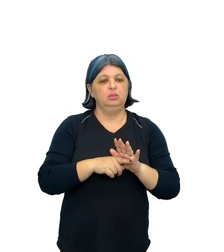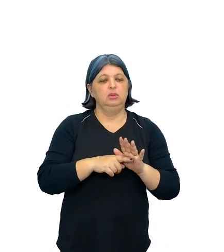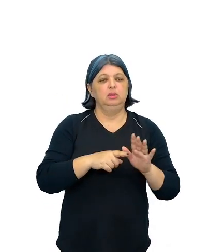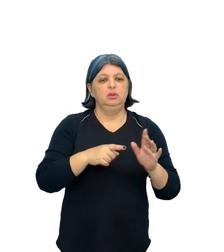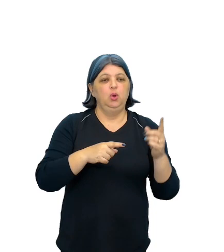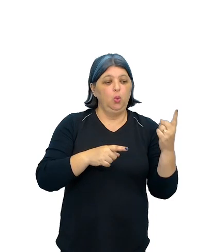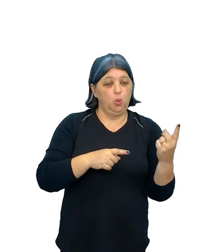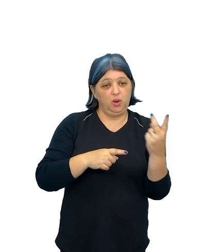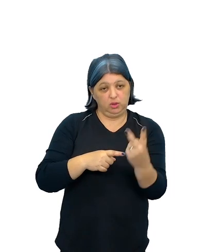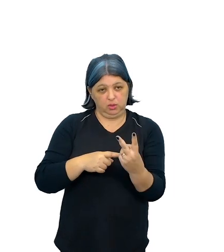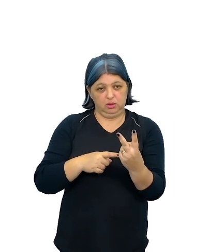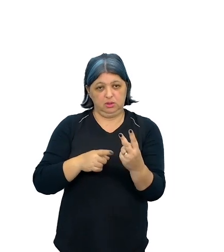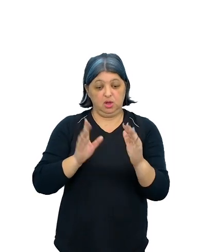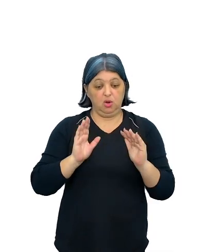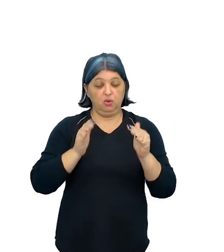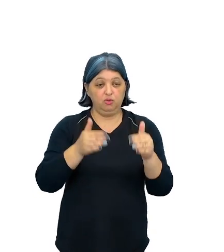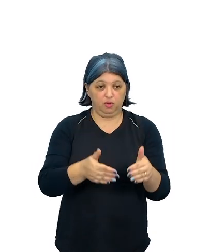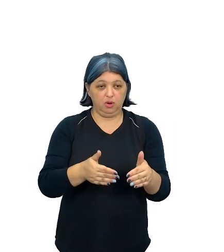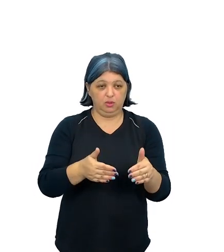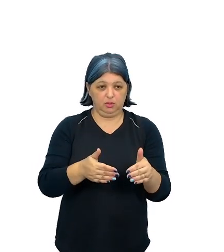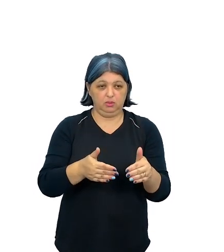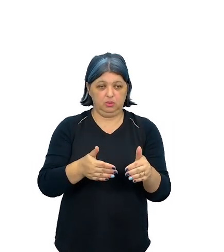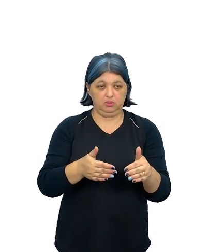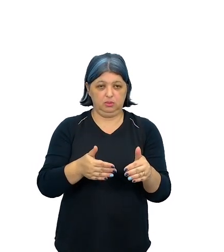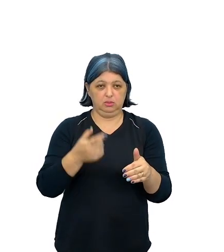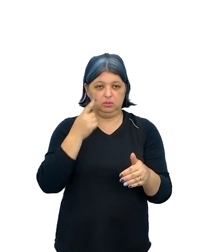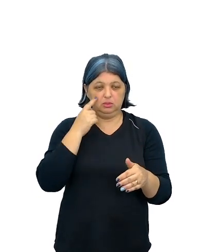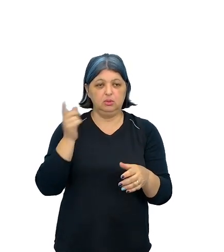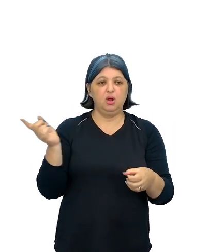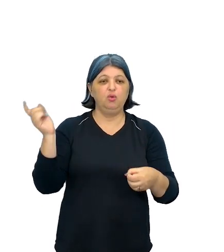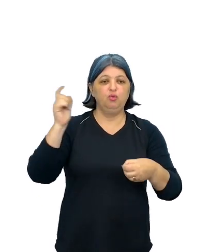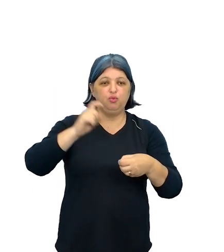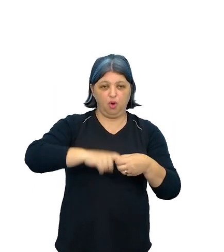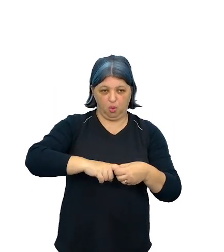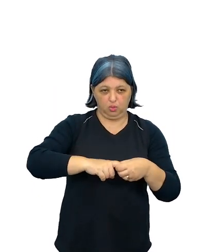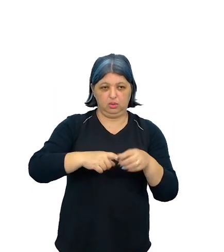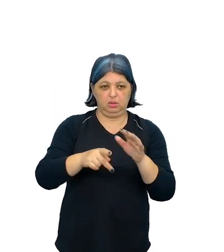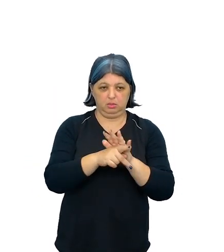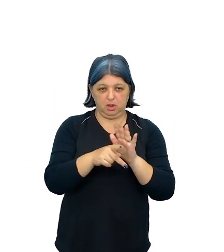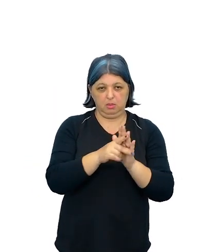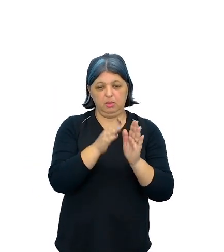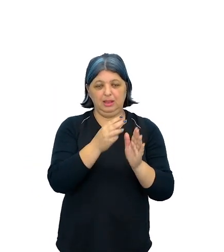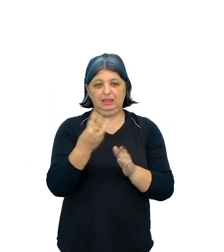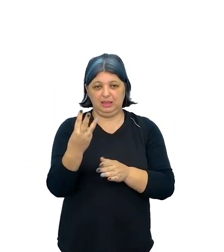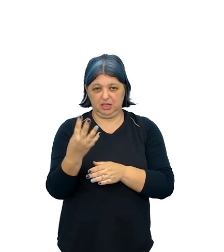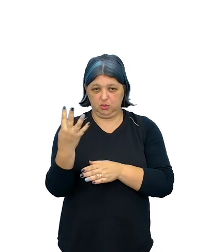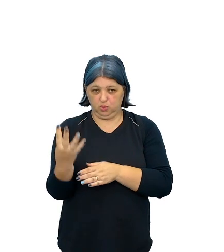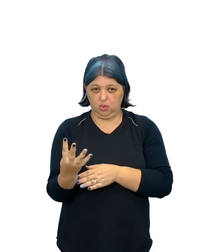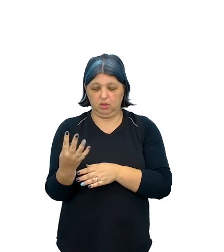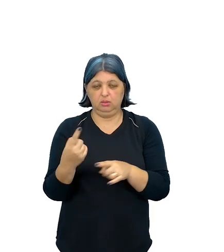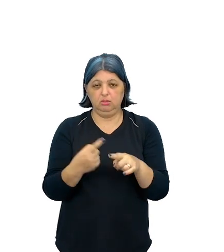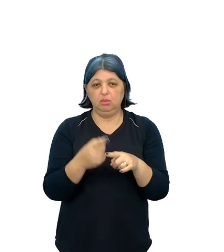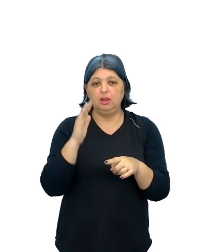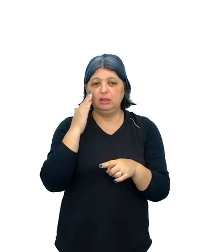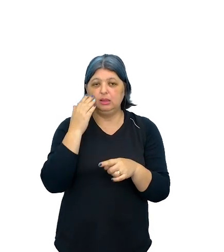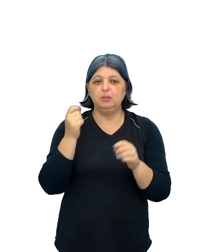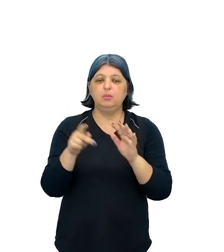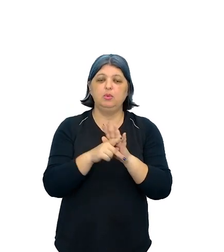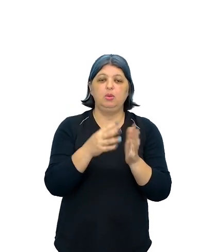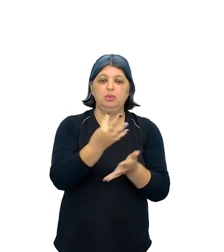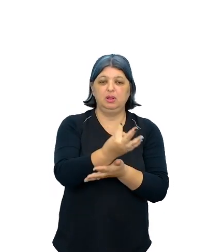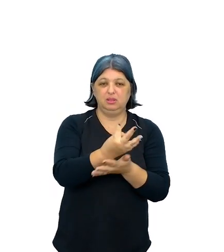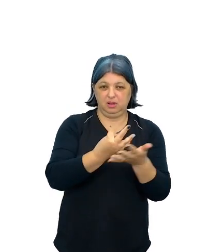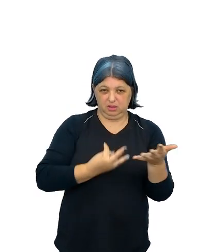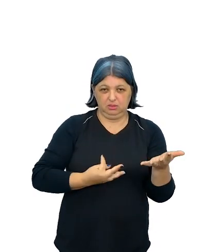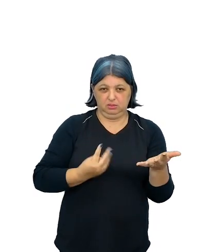e 2. Aqui o foco, nós retomamos o nível 3 e o nível 4, porque entendemos que os textos